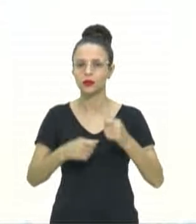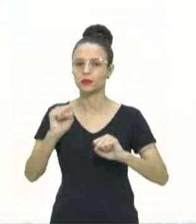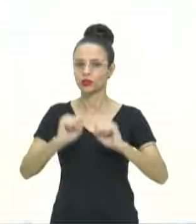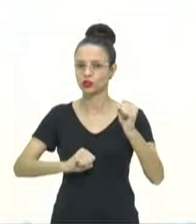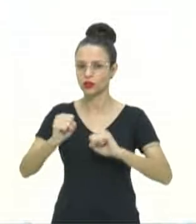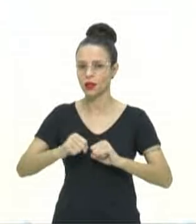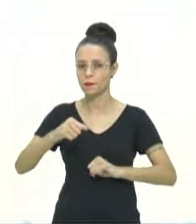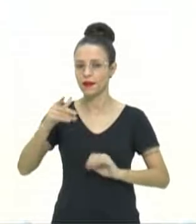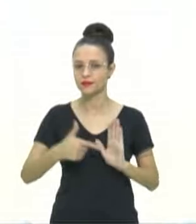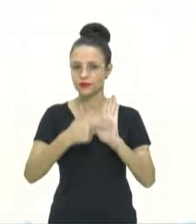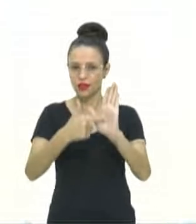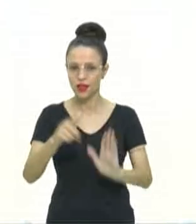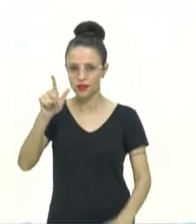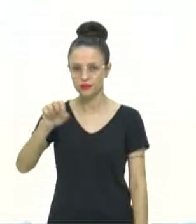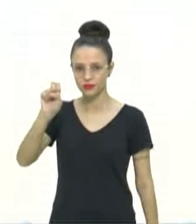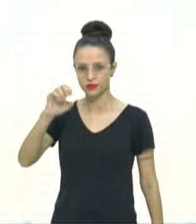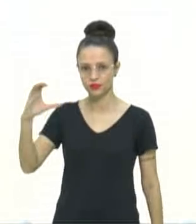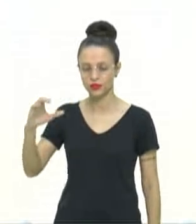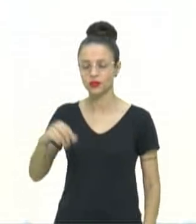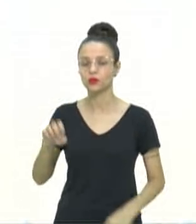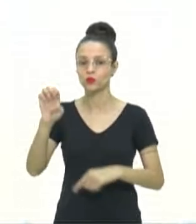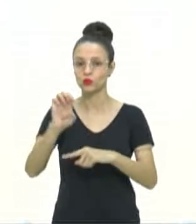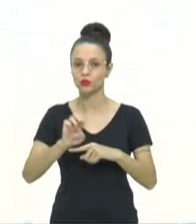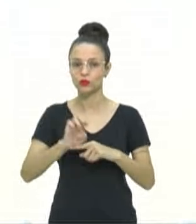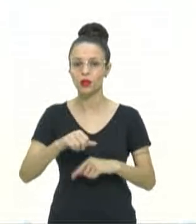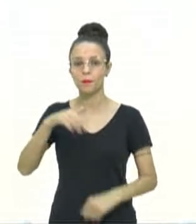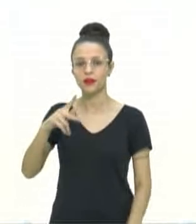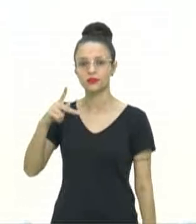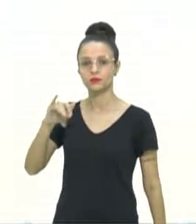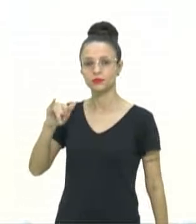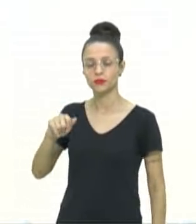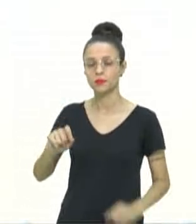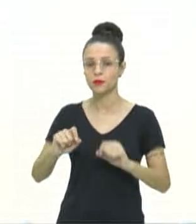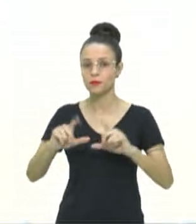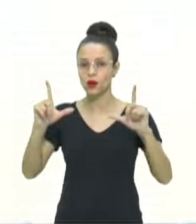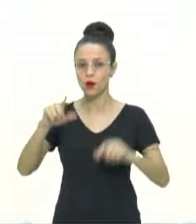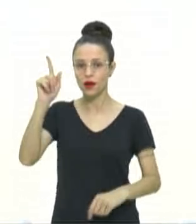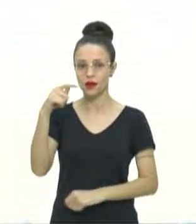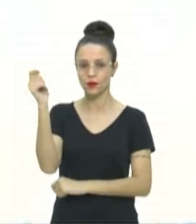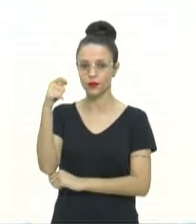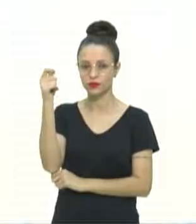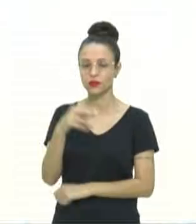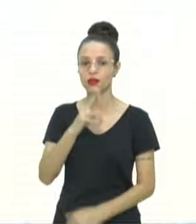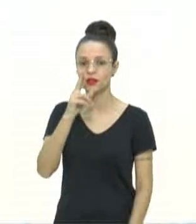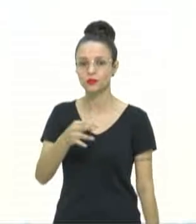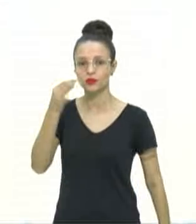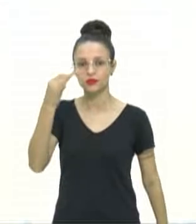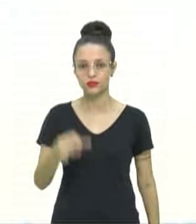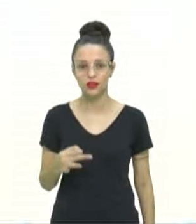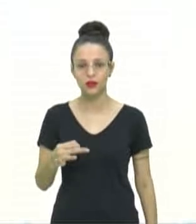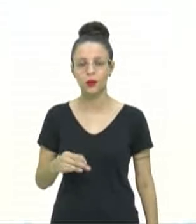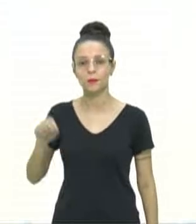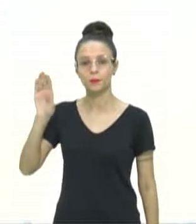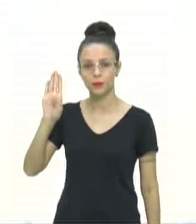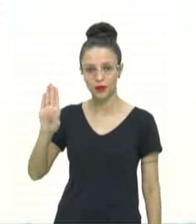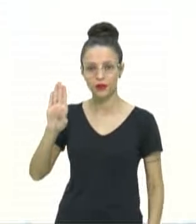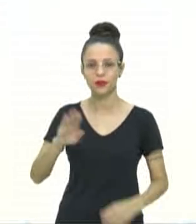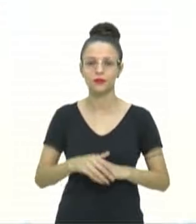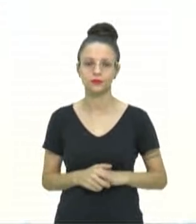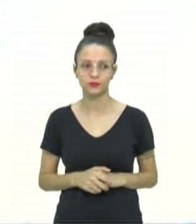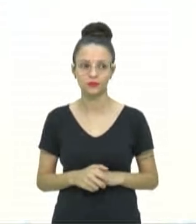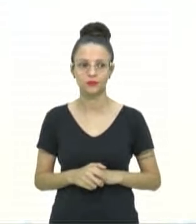tem maior destaque é Santa Catarina? O estado com maior PIB é o Rio Grande do Sul? Então, a resposta certa ali é a letra B.